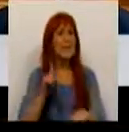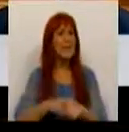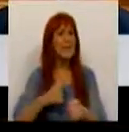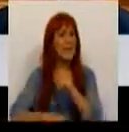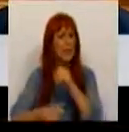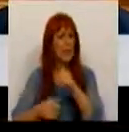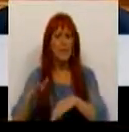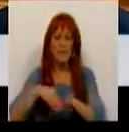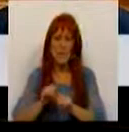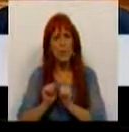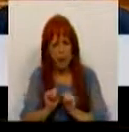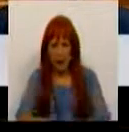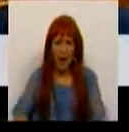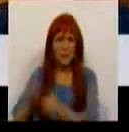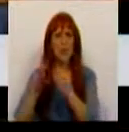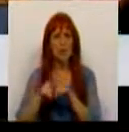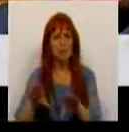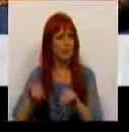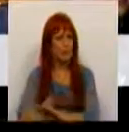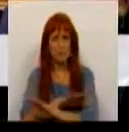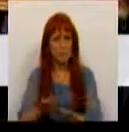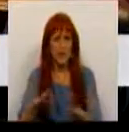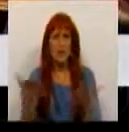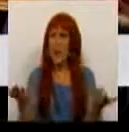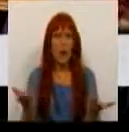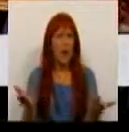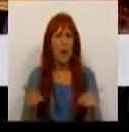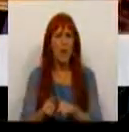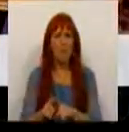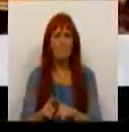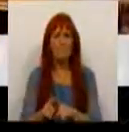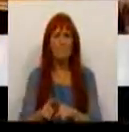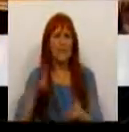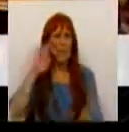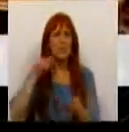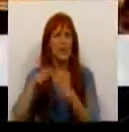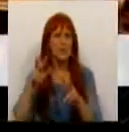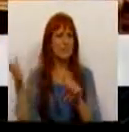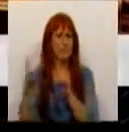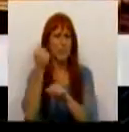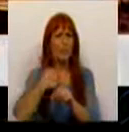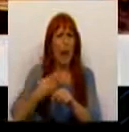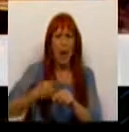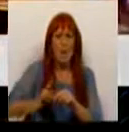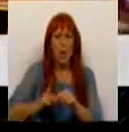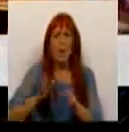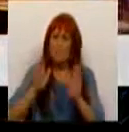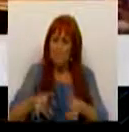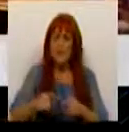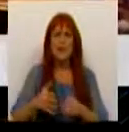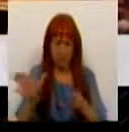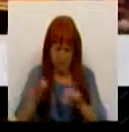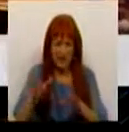tempo, fizeram o seu caminho, estão esgotadas, não produziram resultados desejados. E, portanto, precisamos de